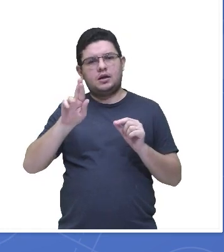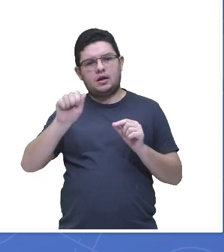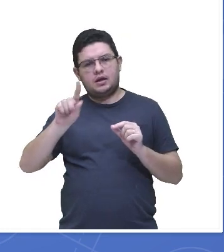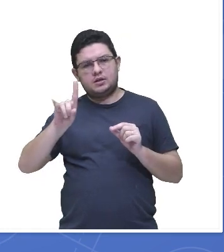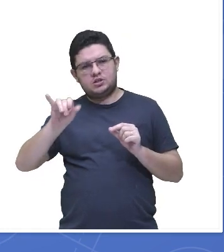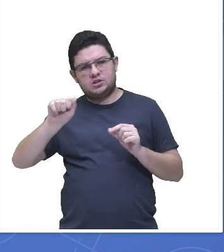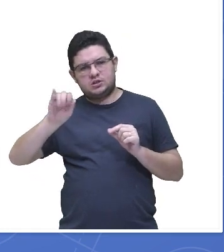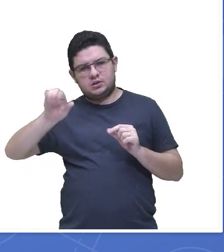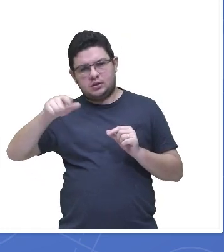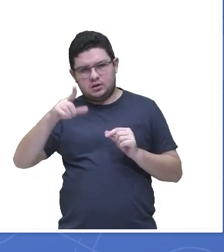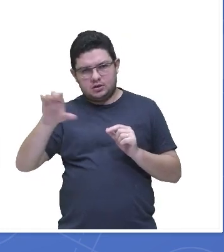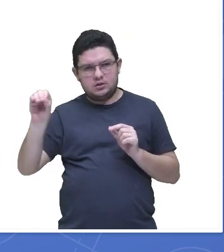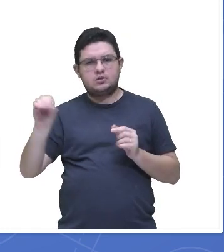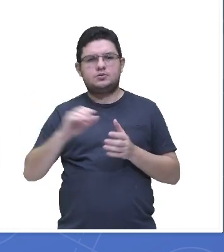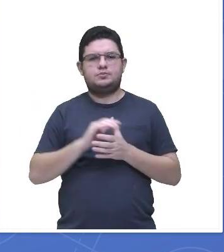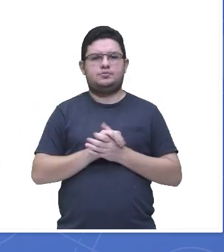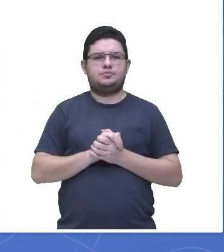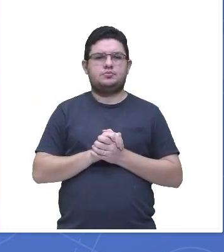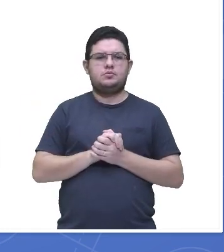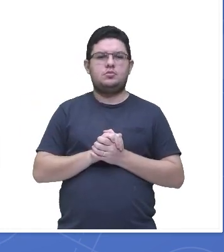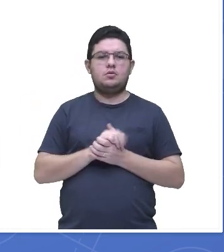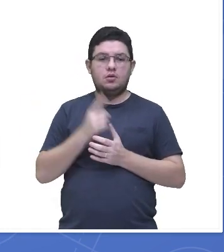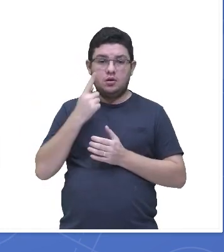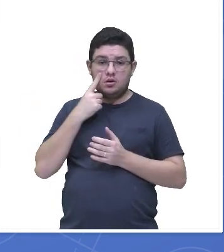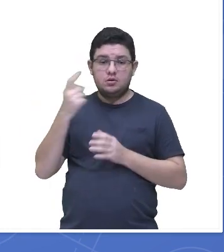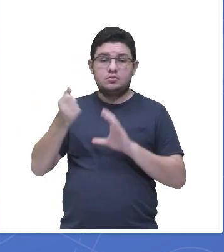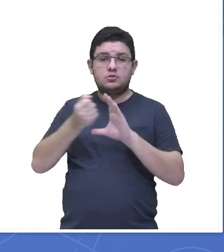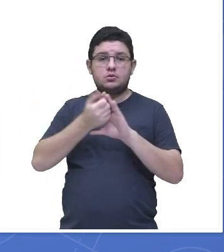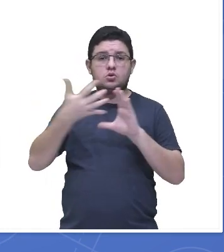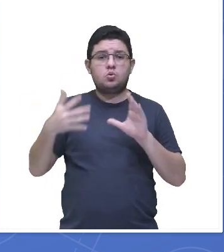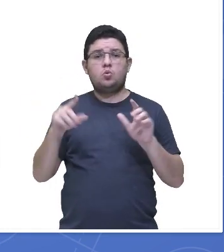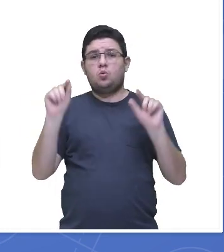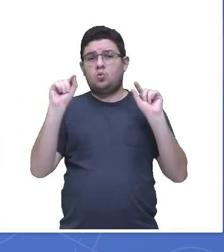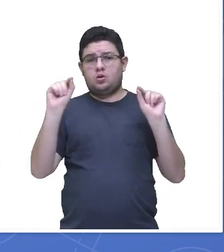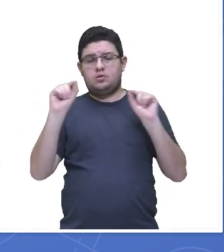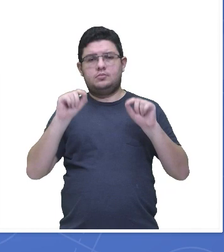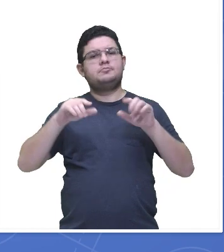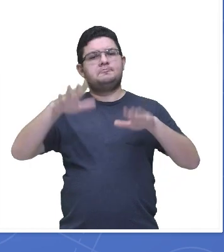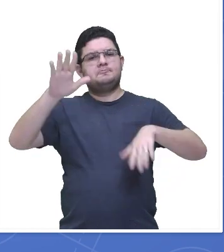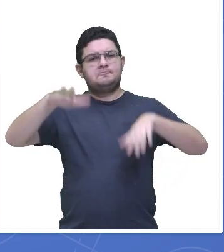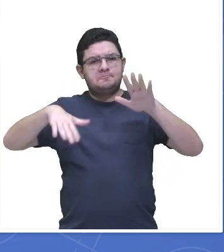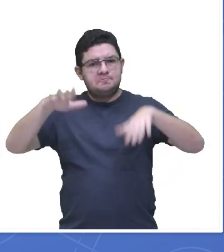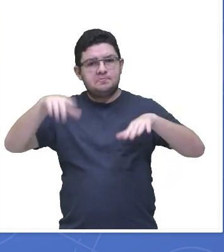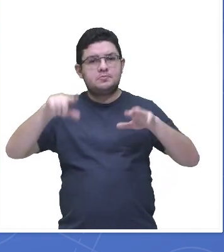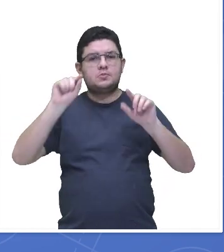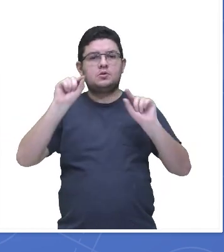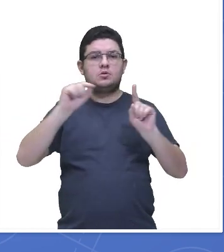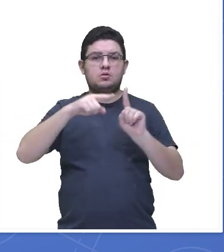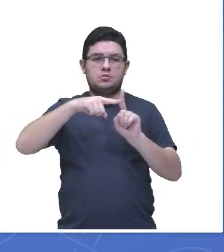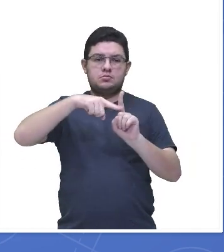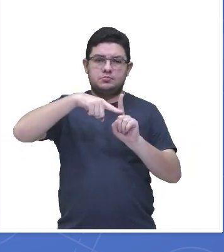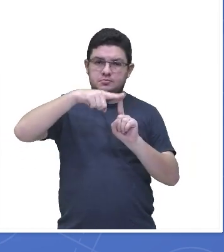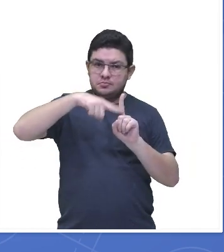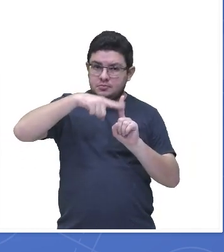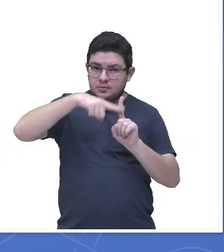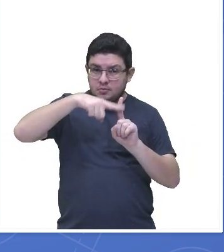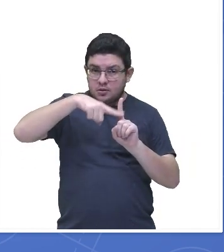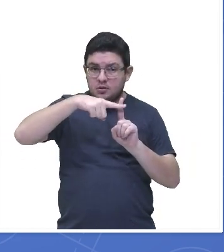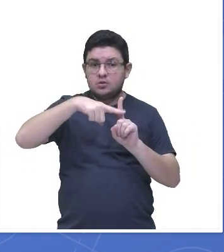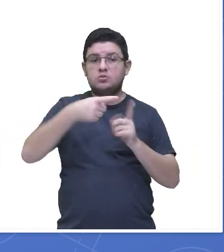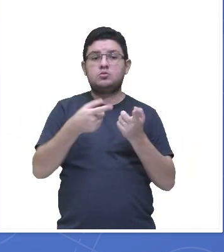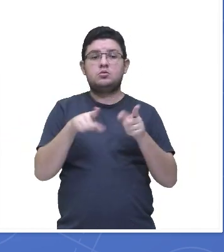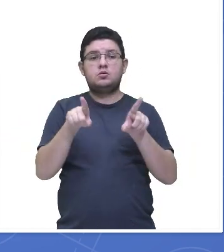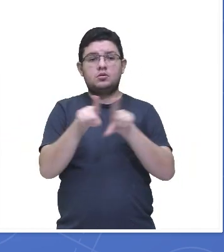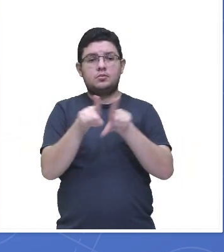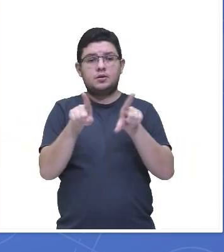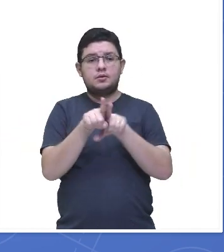né, dessa radiação, elas dependem da temperatura que o corpo se encontra,